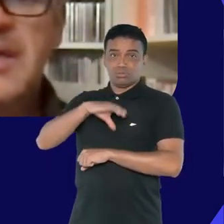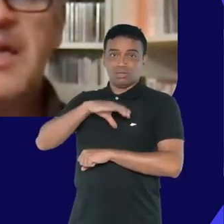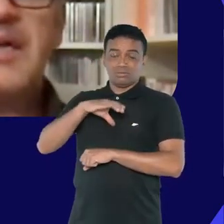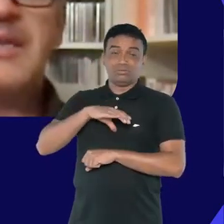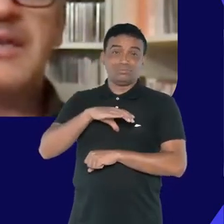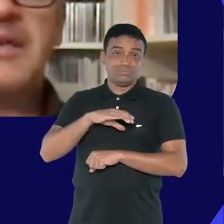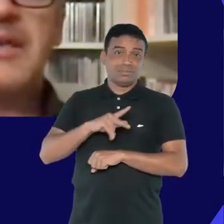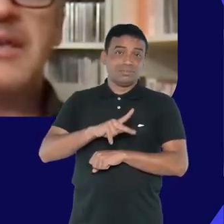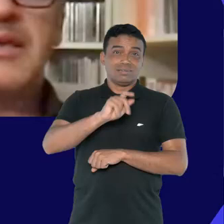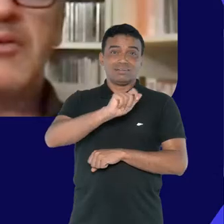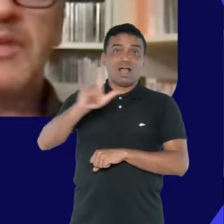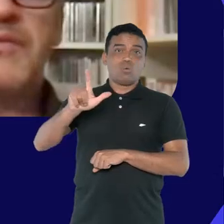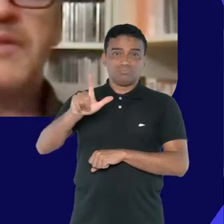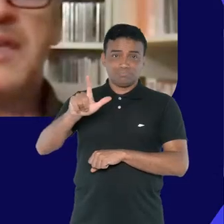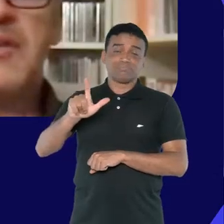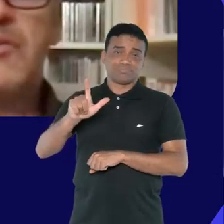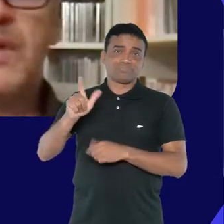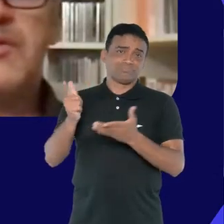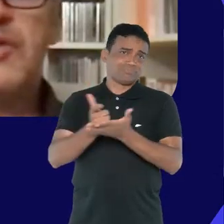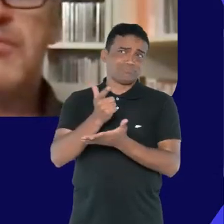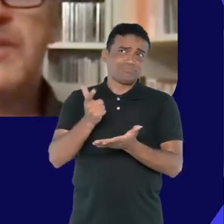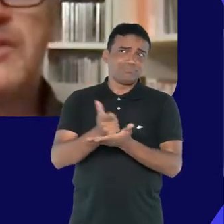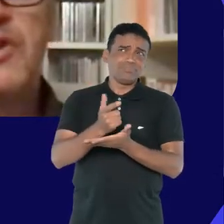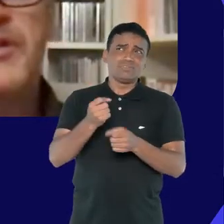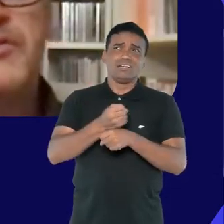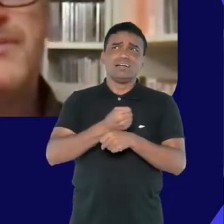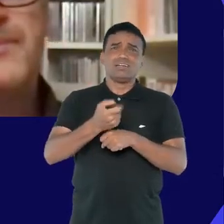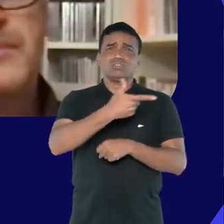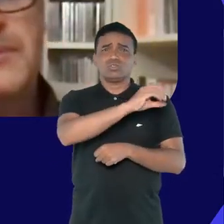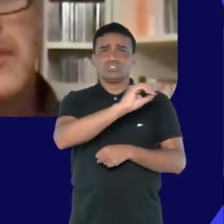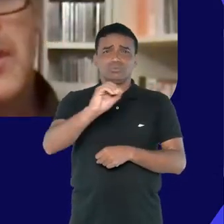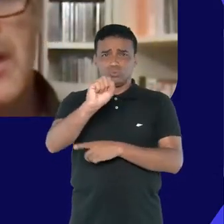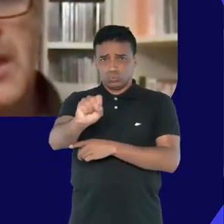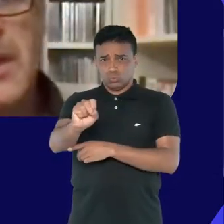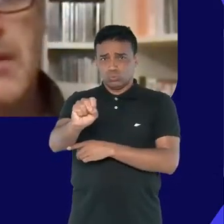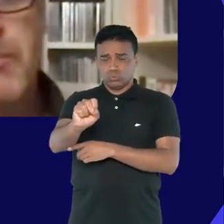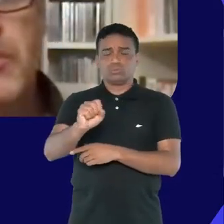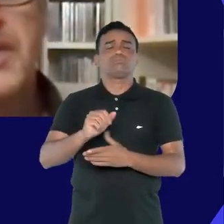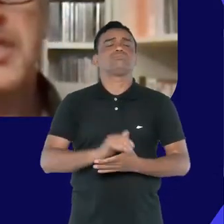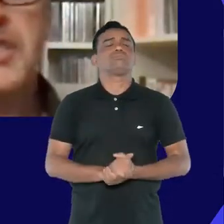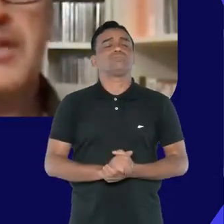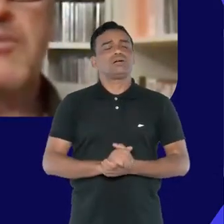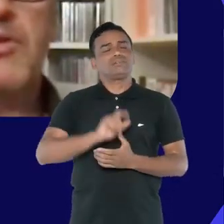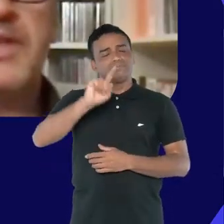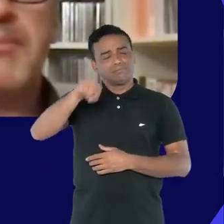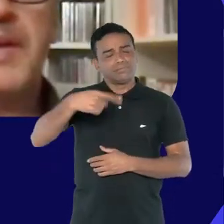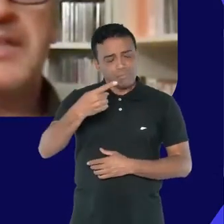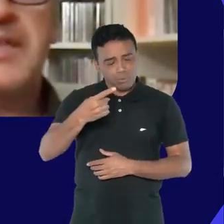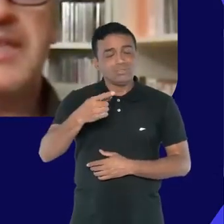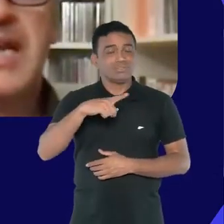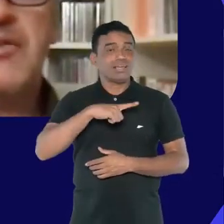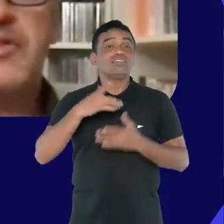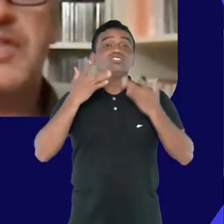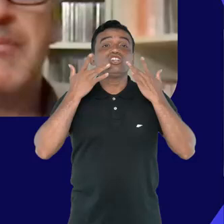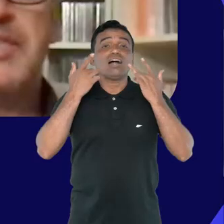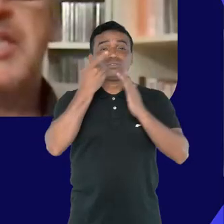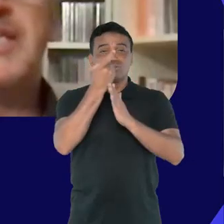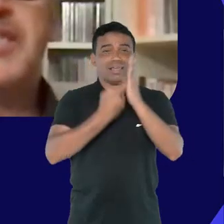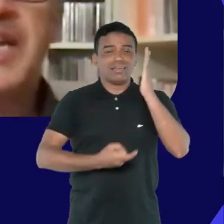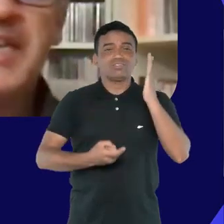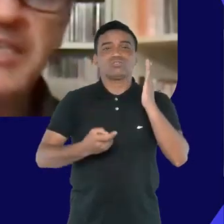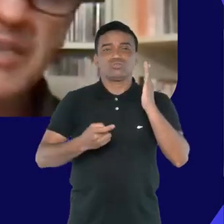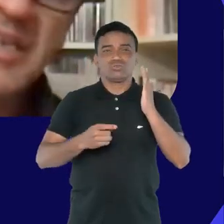Cal, que é um livro que saiu no ano de 2008. Depois tenho uma outra peça de teatro que se